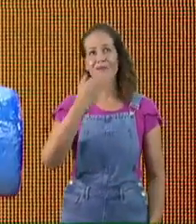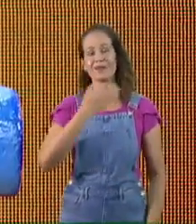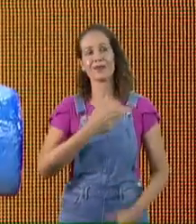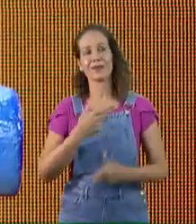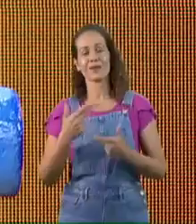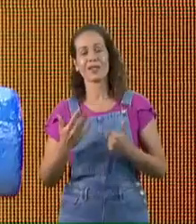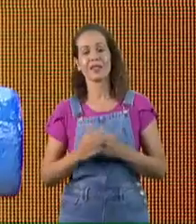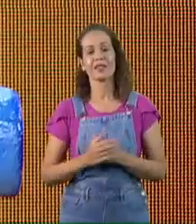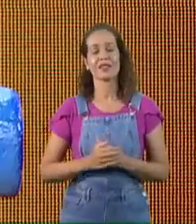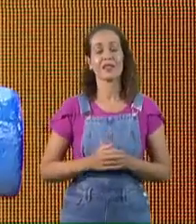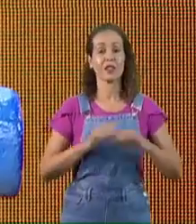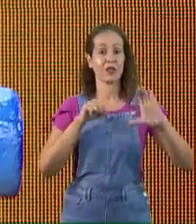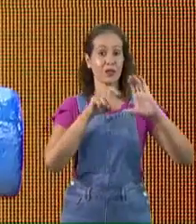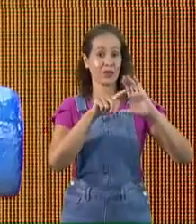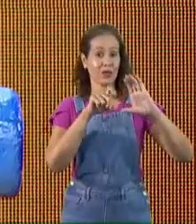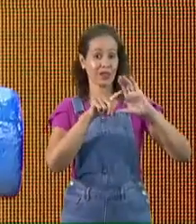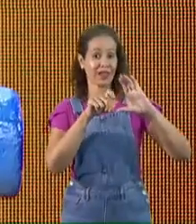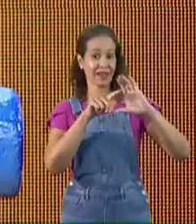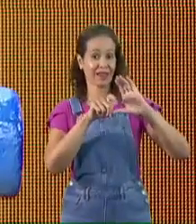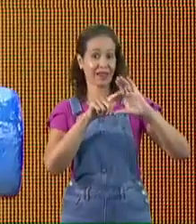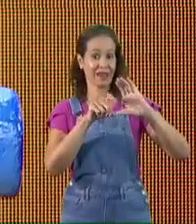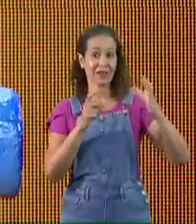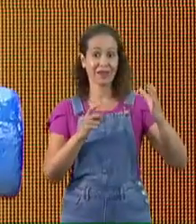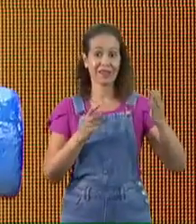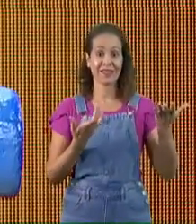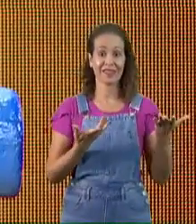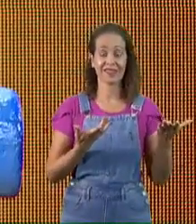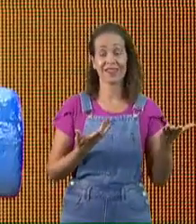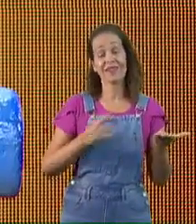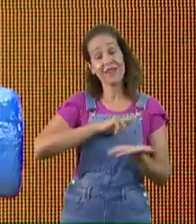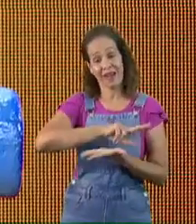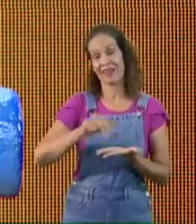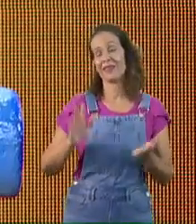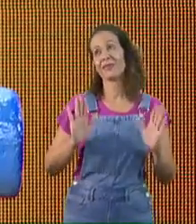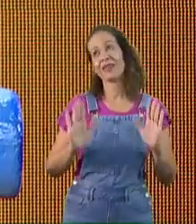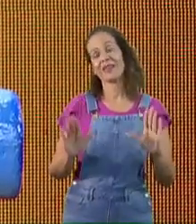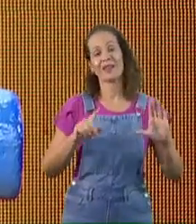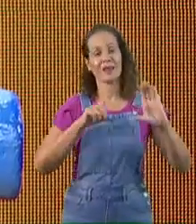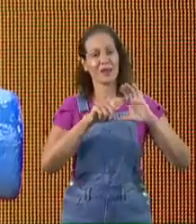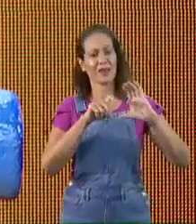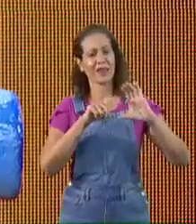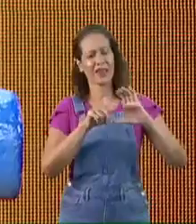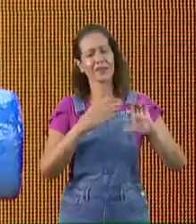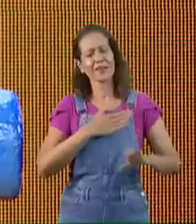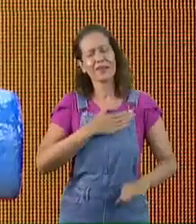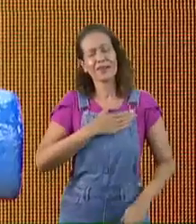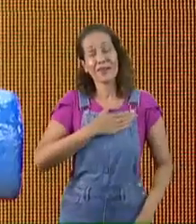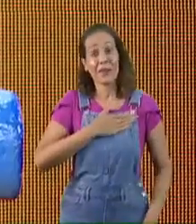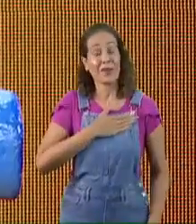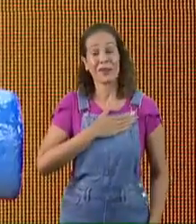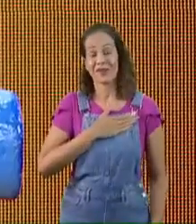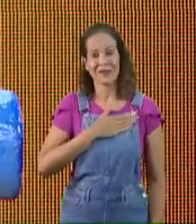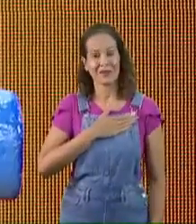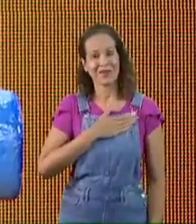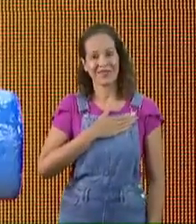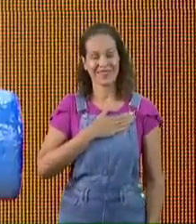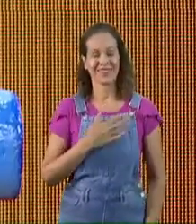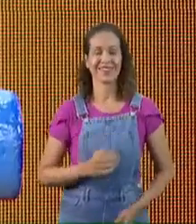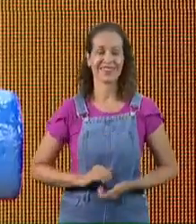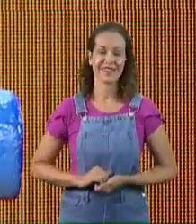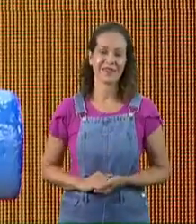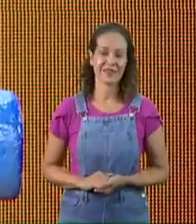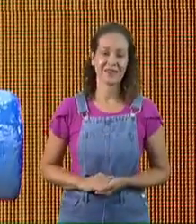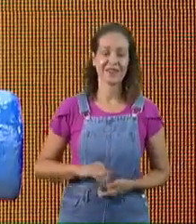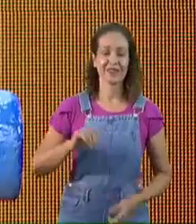gosto. Goiaba. Goiaba é uma fruta... Eu gosto de várias, mas goiaba é uma fruta que eu gosto muito, muito, muito. Vai lá,